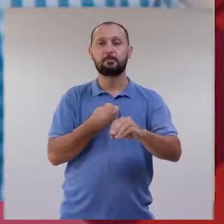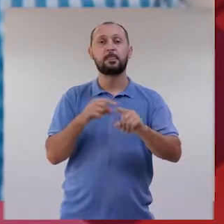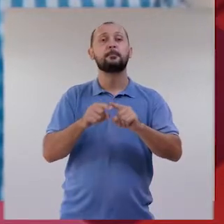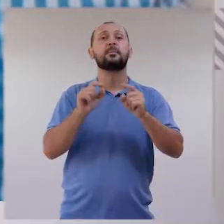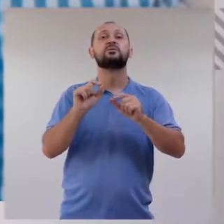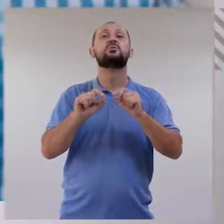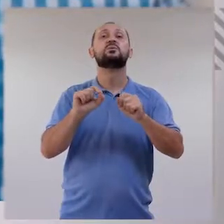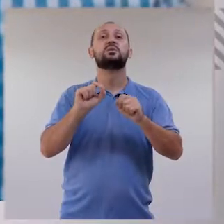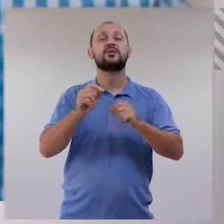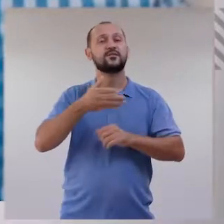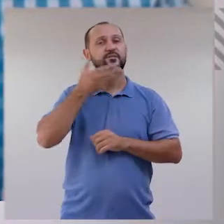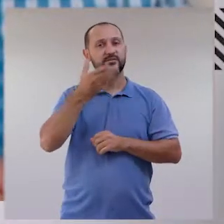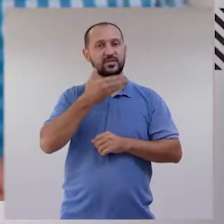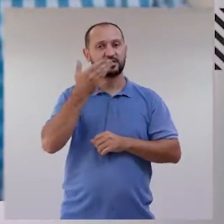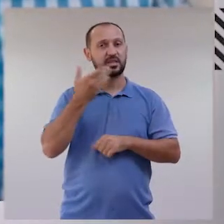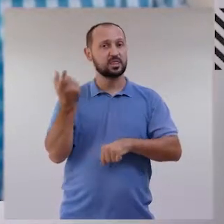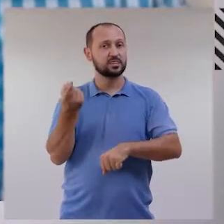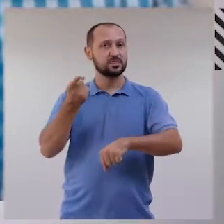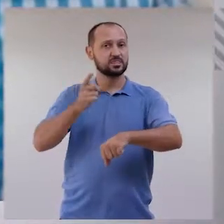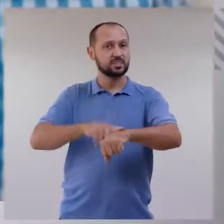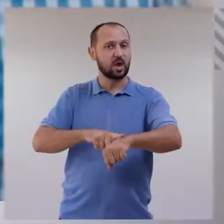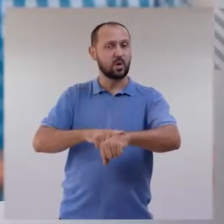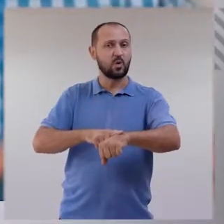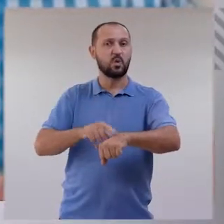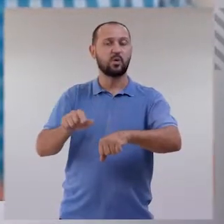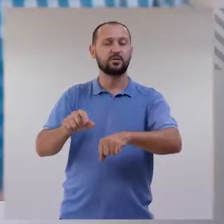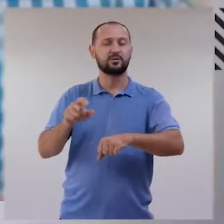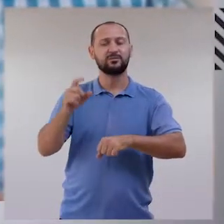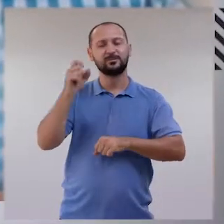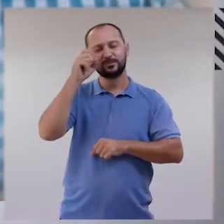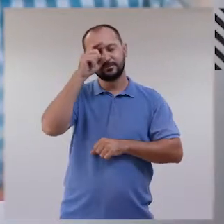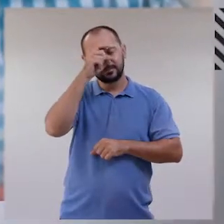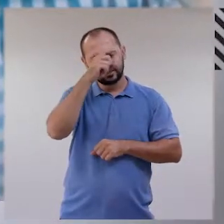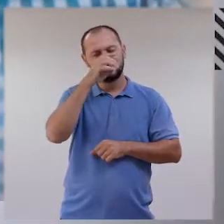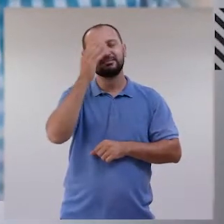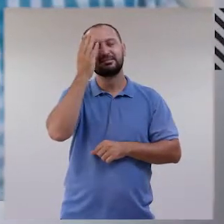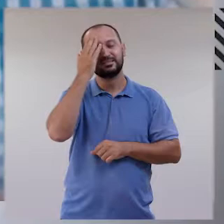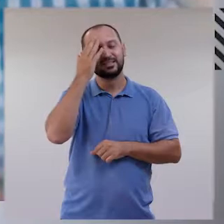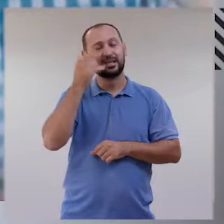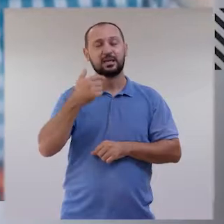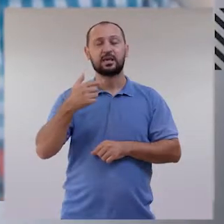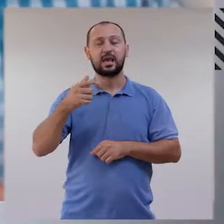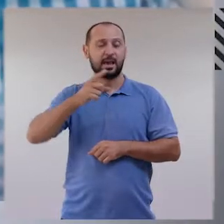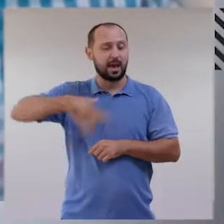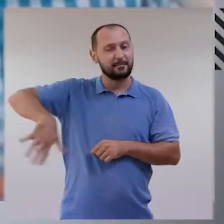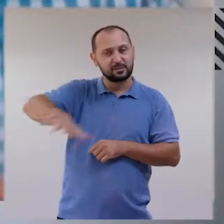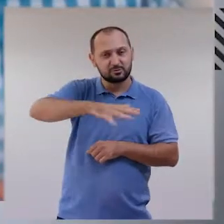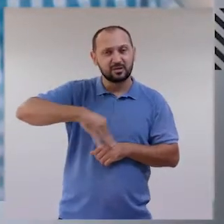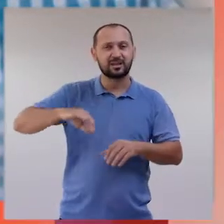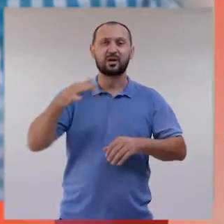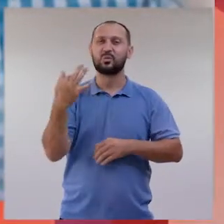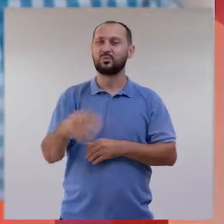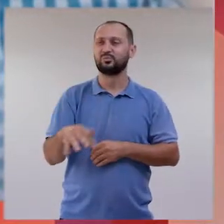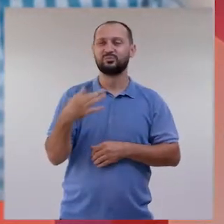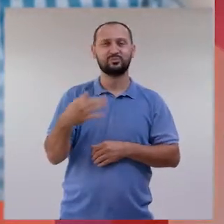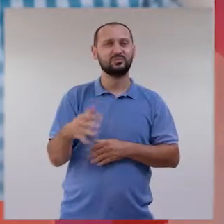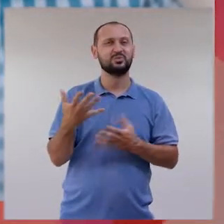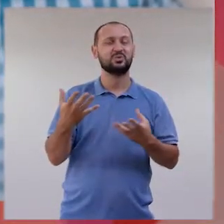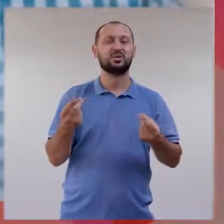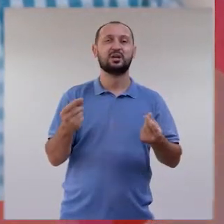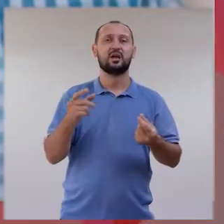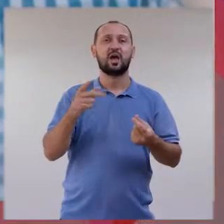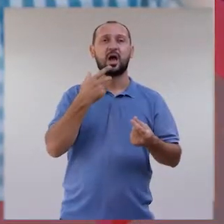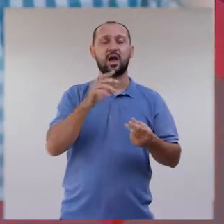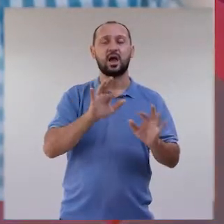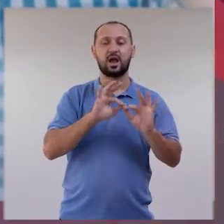Então, assim, mas o que facilita muito ali no momento, naquele momento difícil, naquele momento de dor, a família dizer